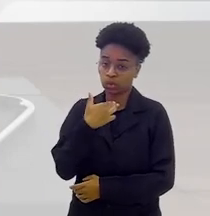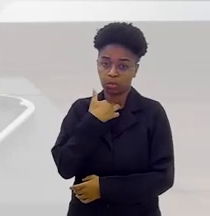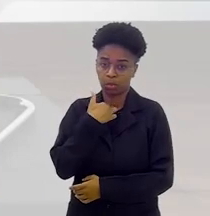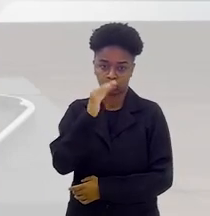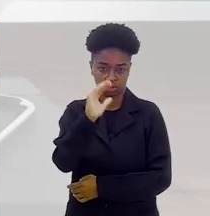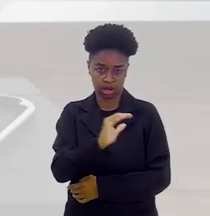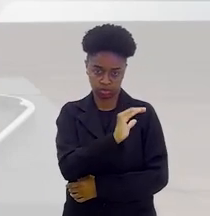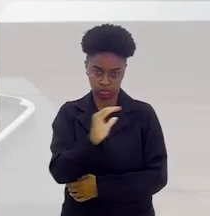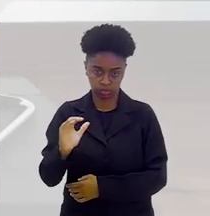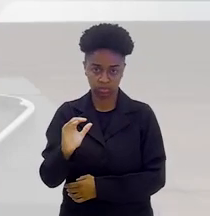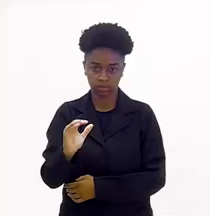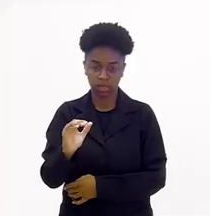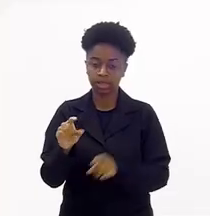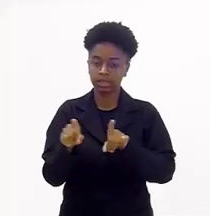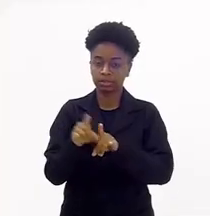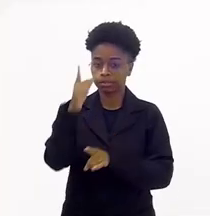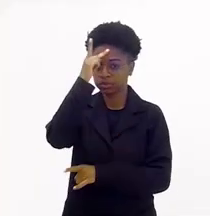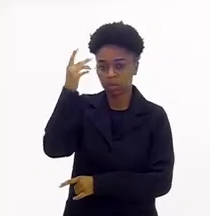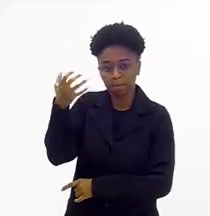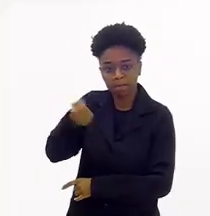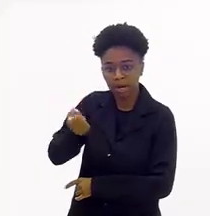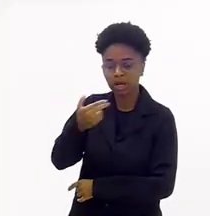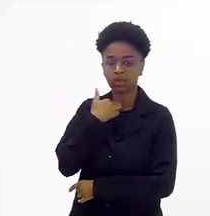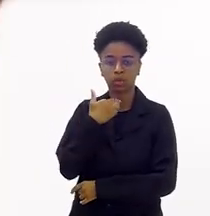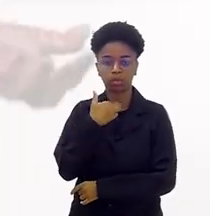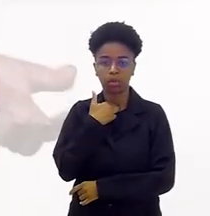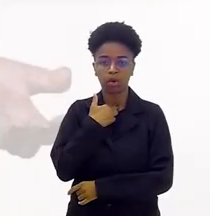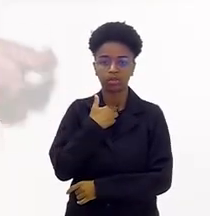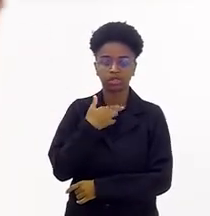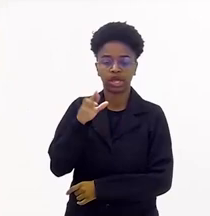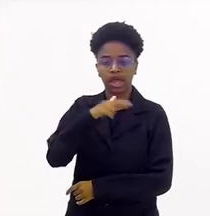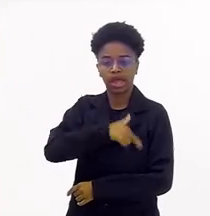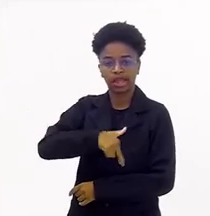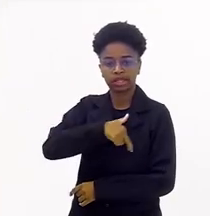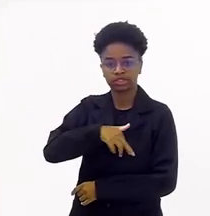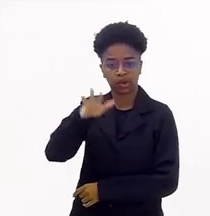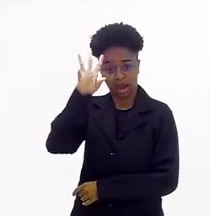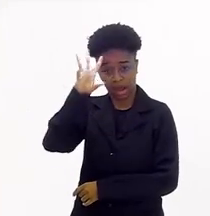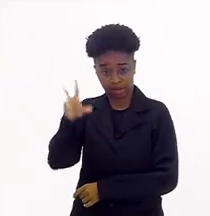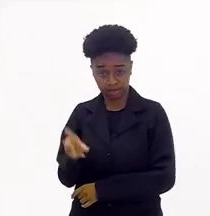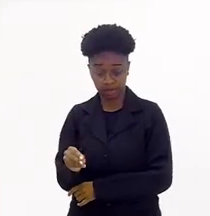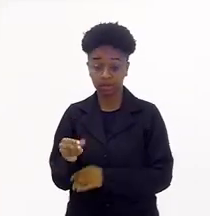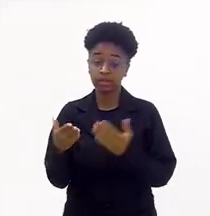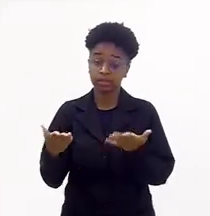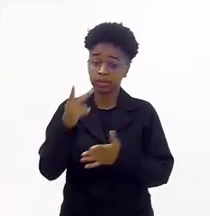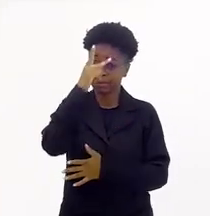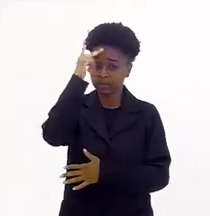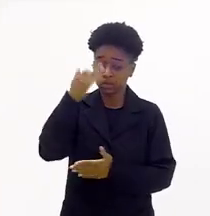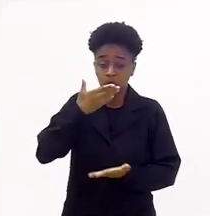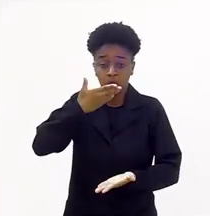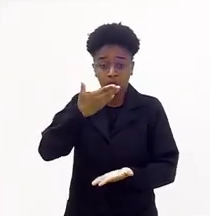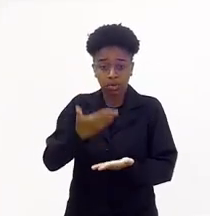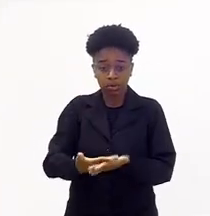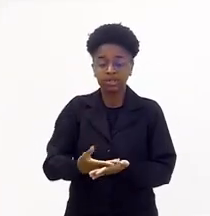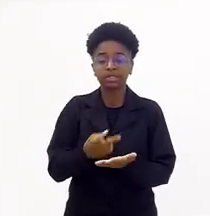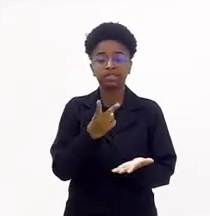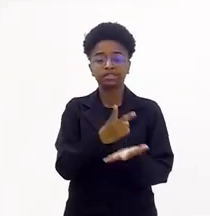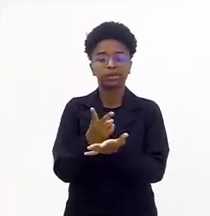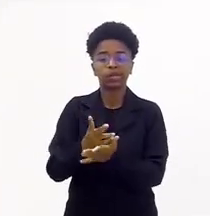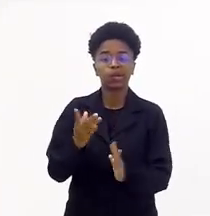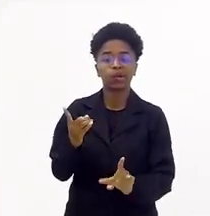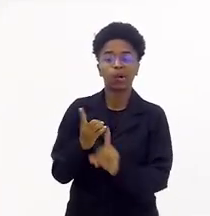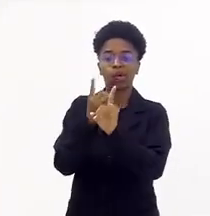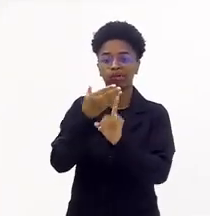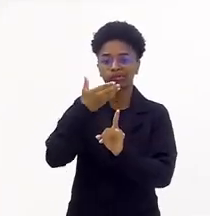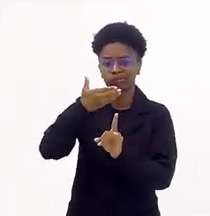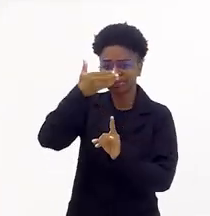não posso ser católica. O branco não pode ser de matrizes africanas. Aí as pessoas se espantam quando vê um